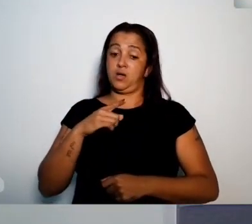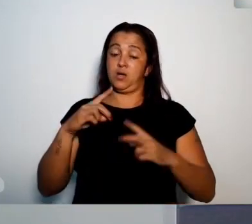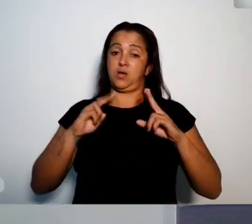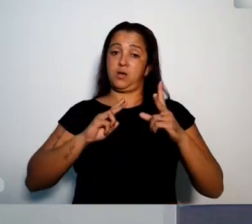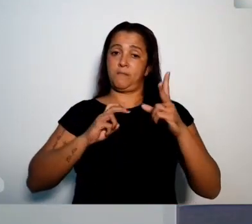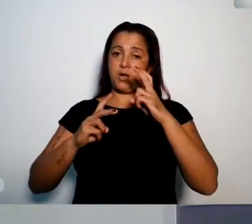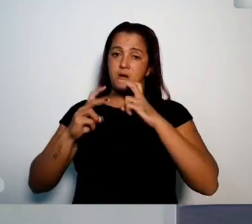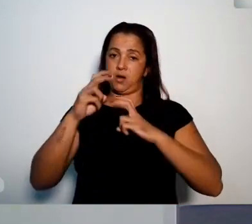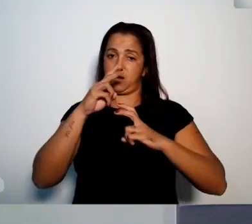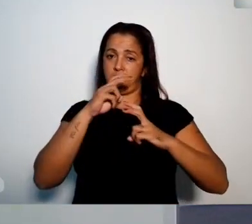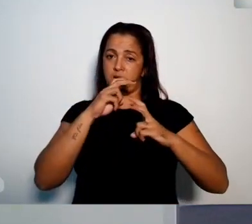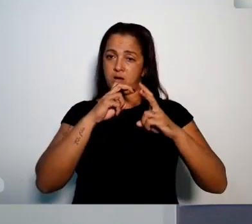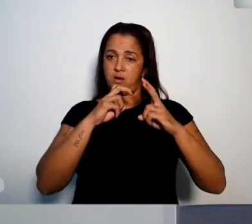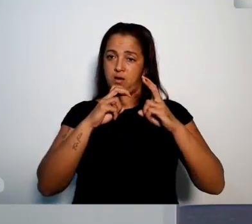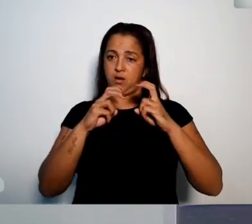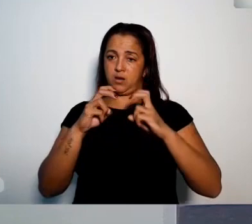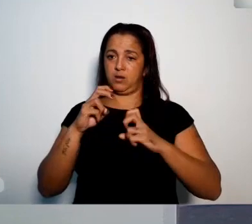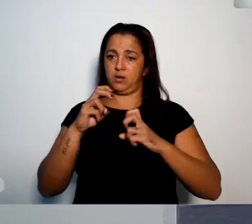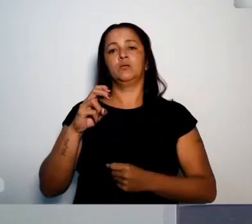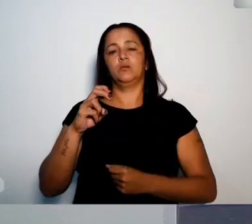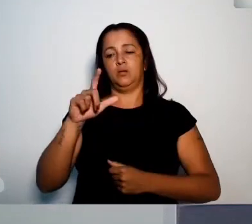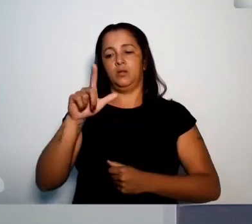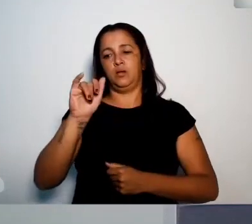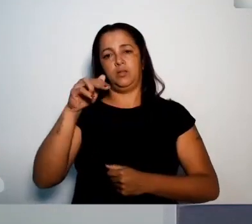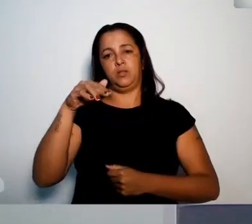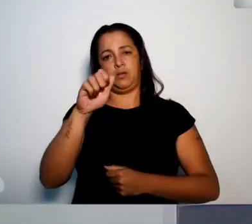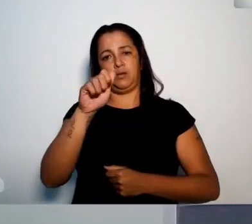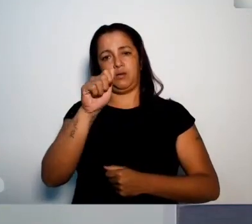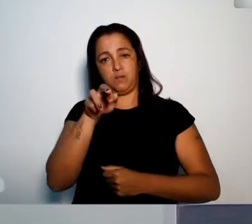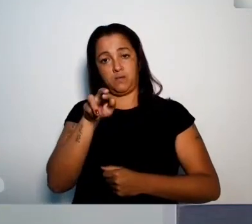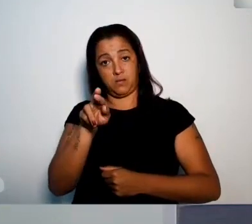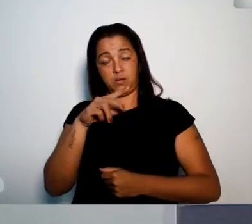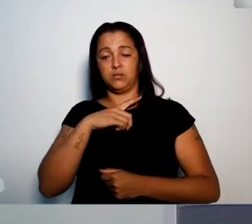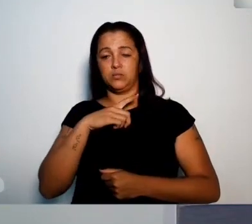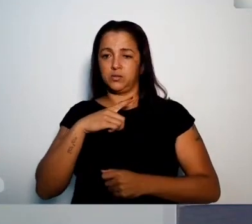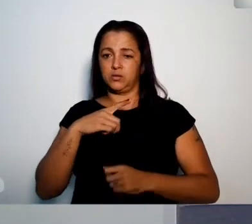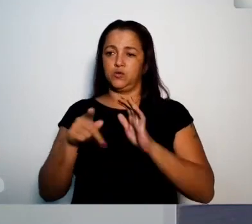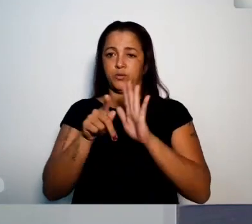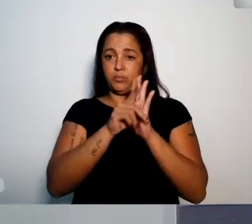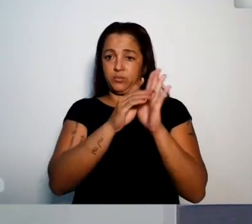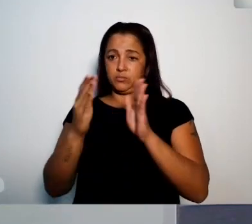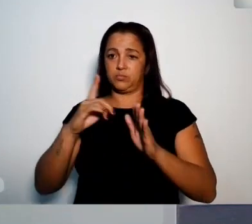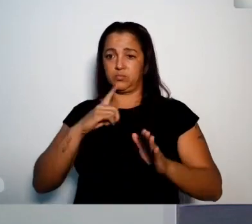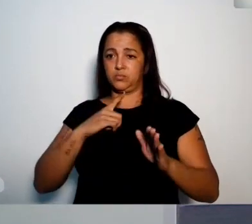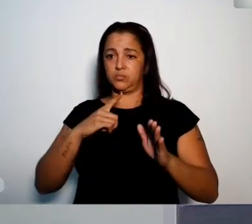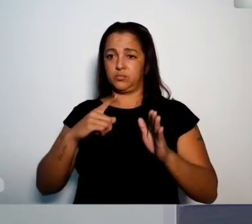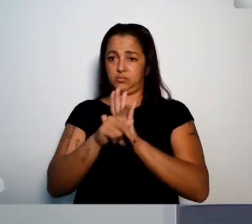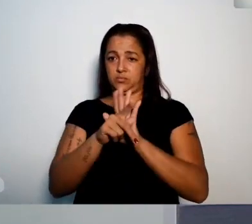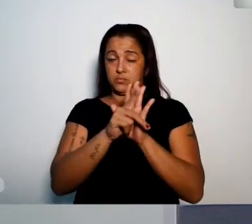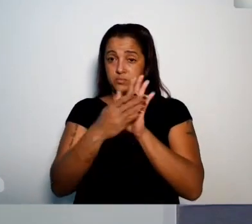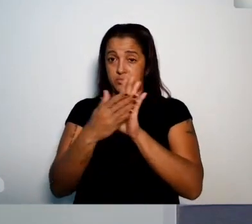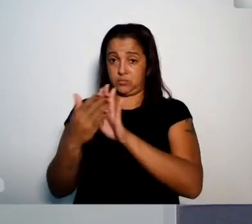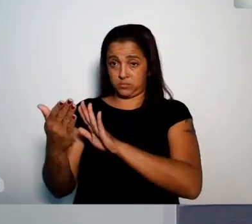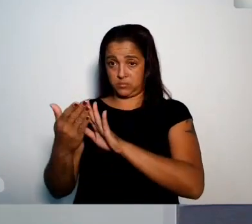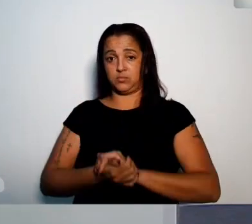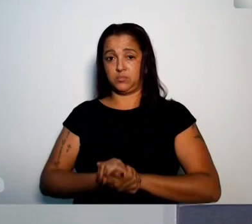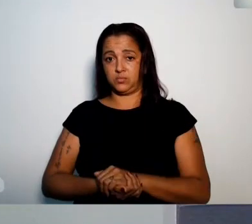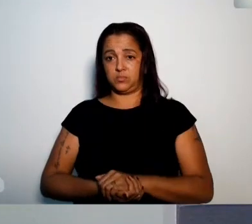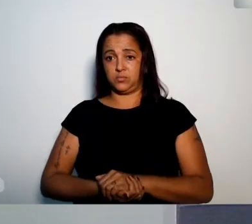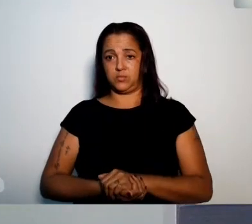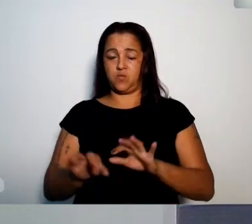gabião aqui na Marechal Deodoro para conter a erosão. O projeto pronto